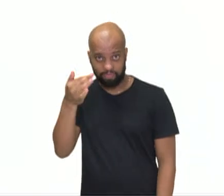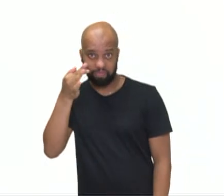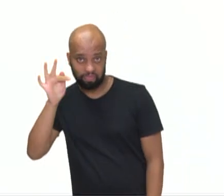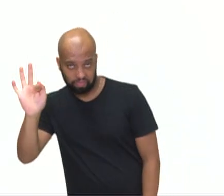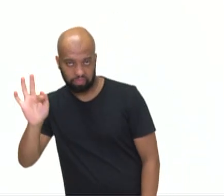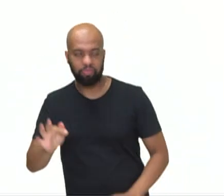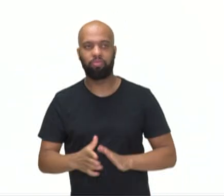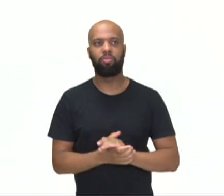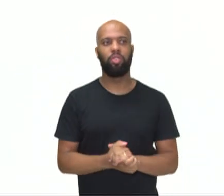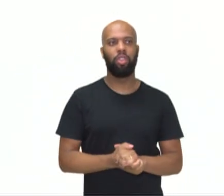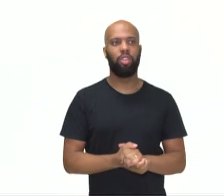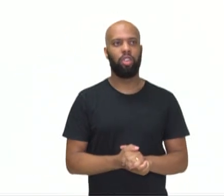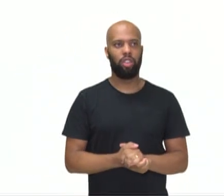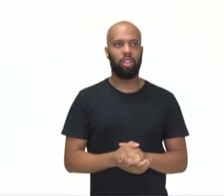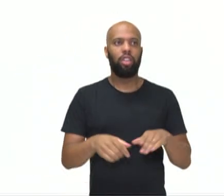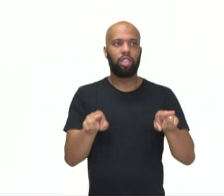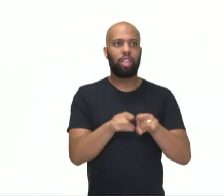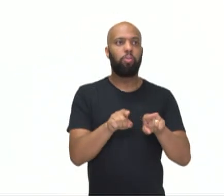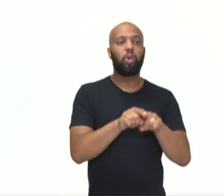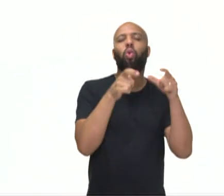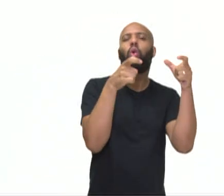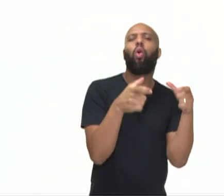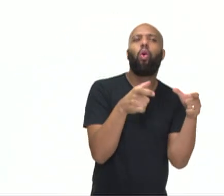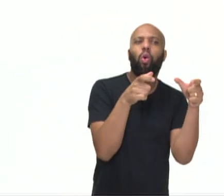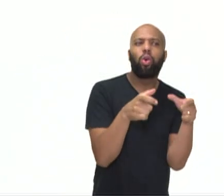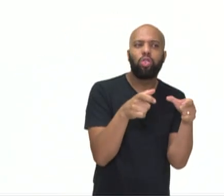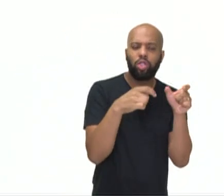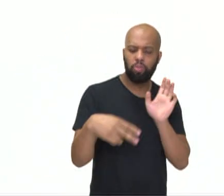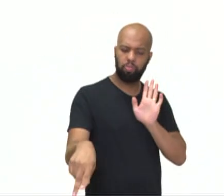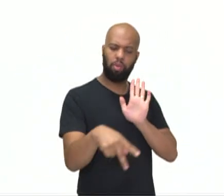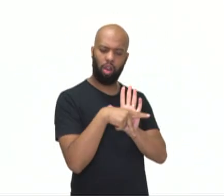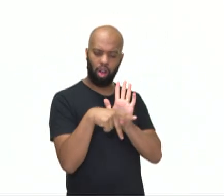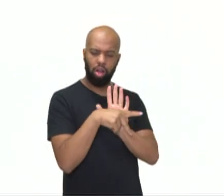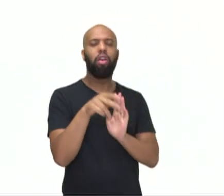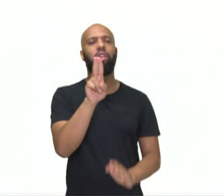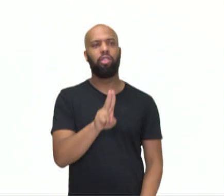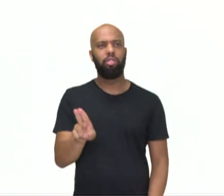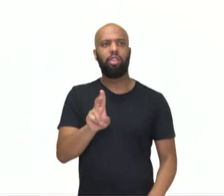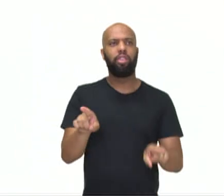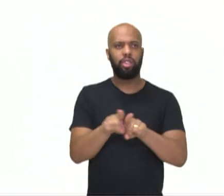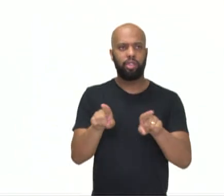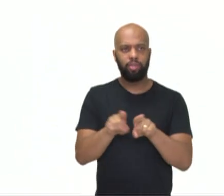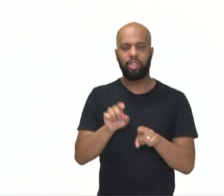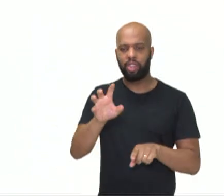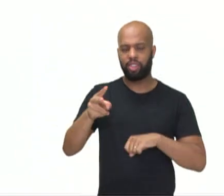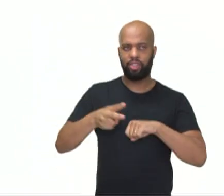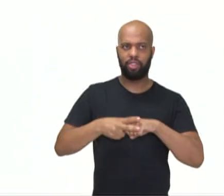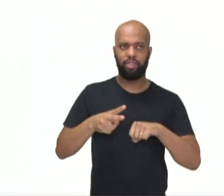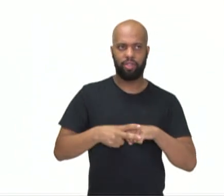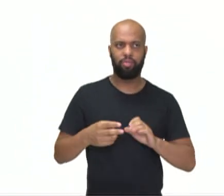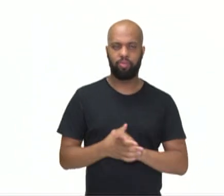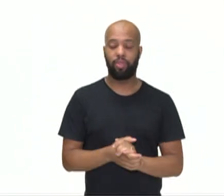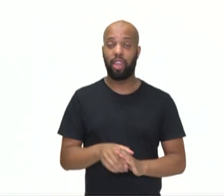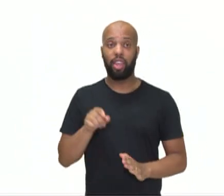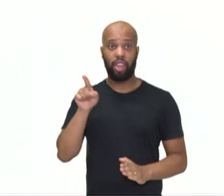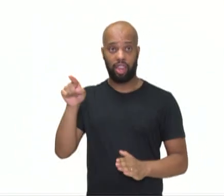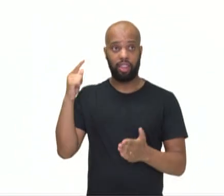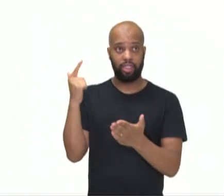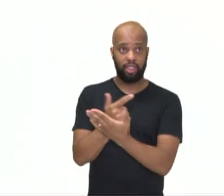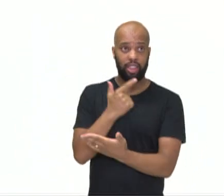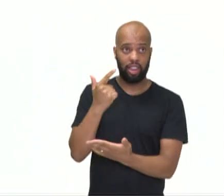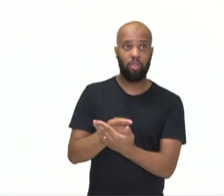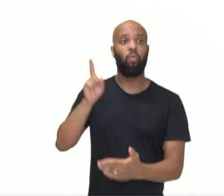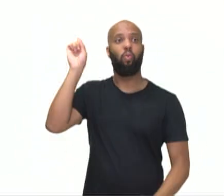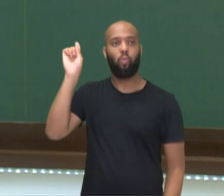Possessão, pertenência também são as outras formas de se usar o verbo ser. Estes livros são del Senhor